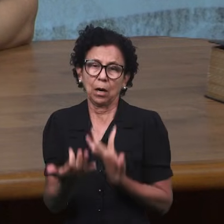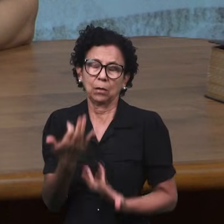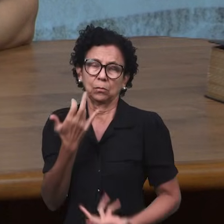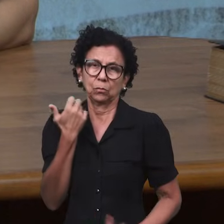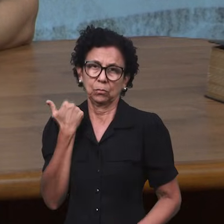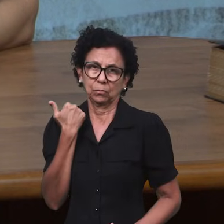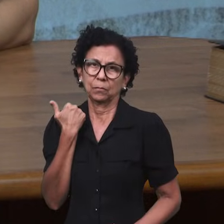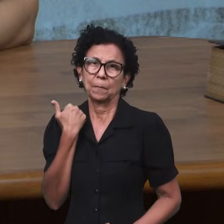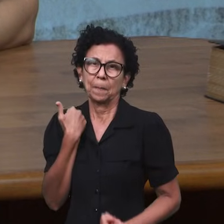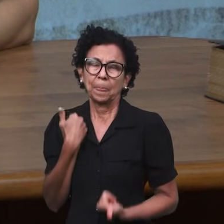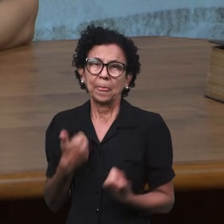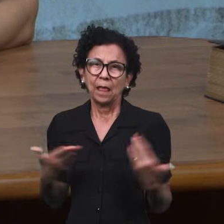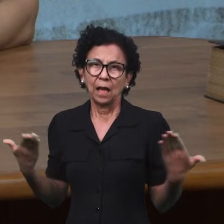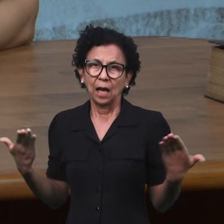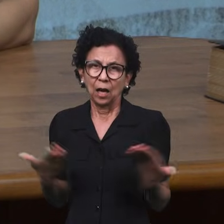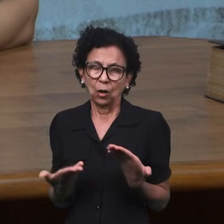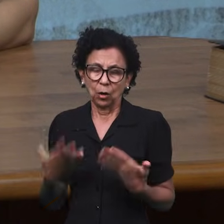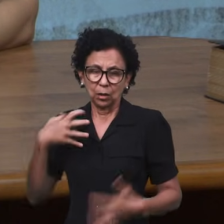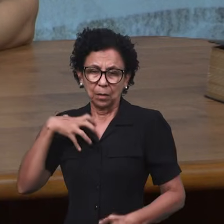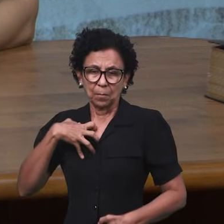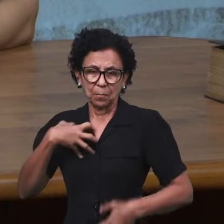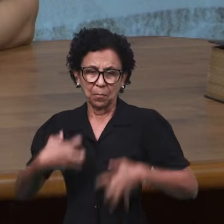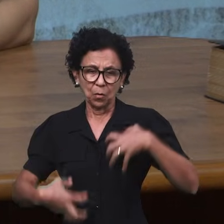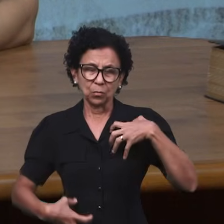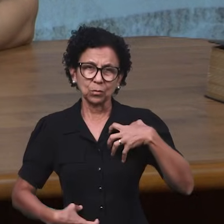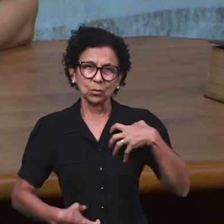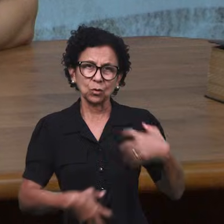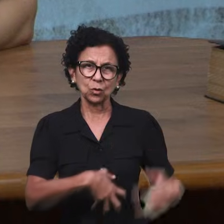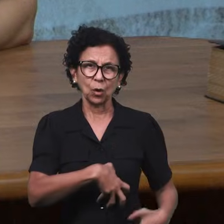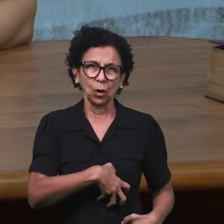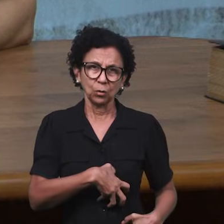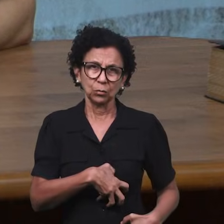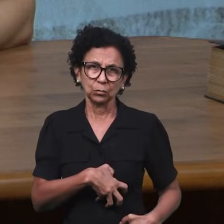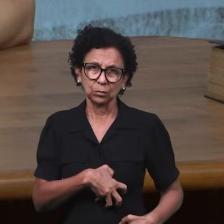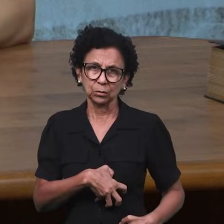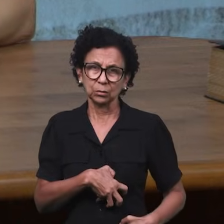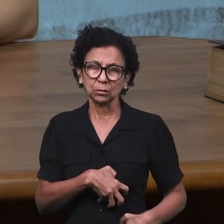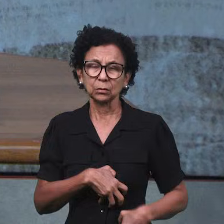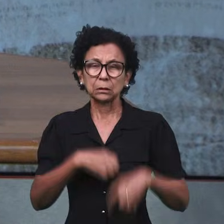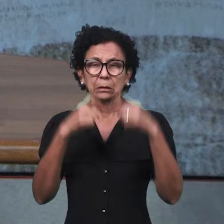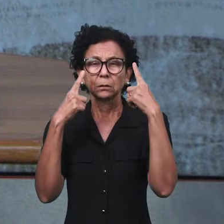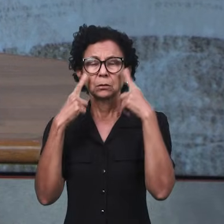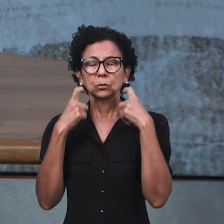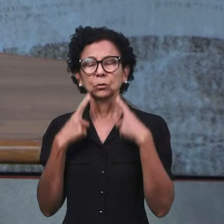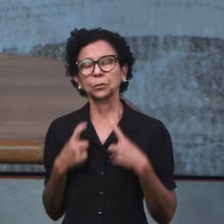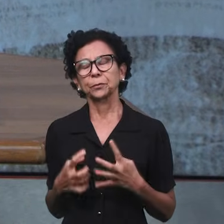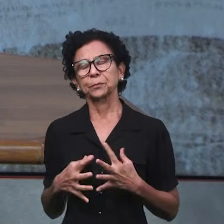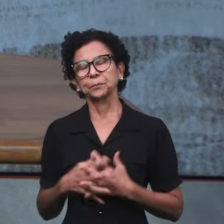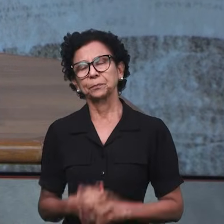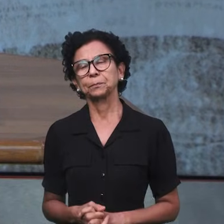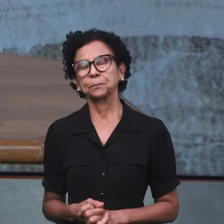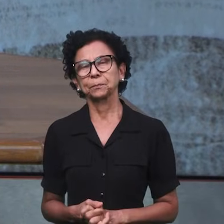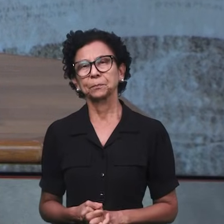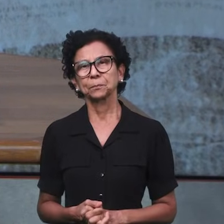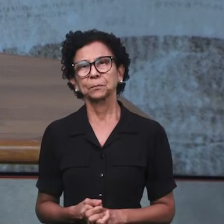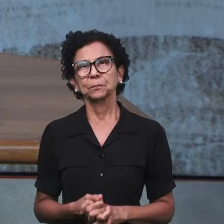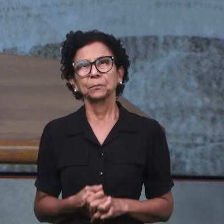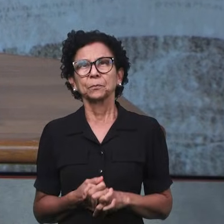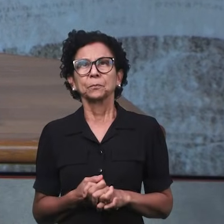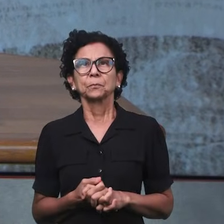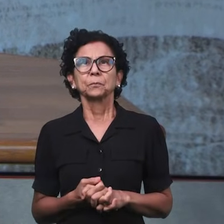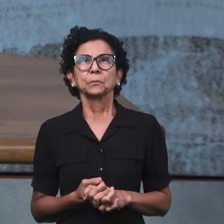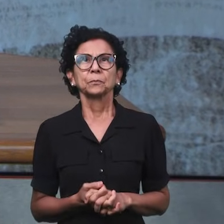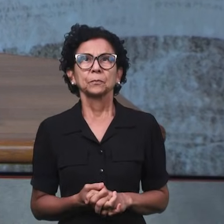lamentação e o meu órgão em voz dos que choram. Amém? Terminamos então a leitura